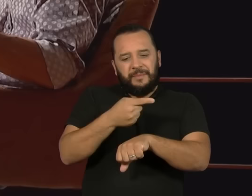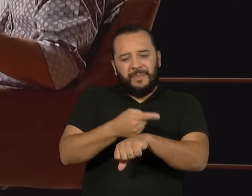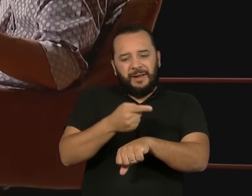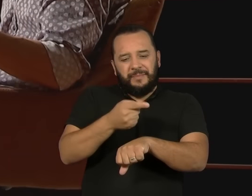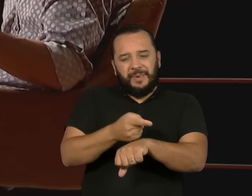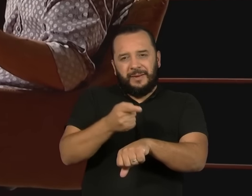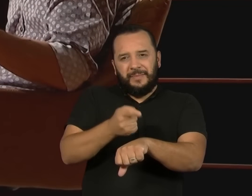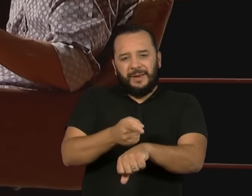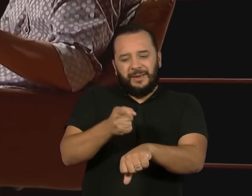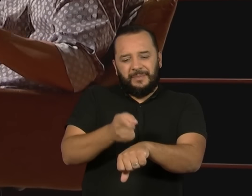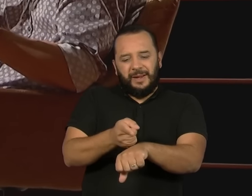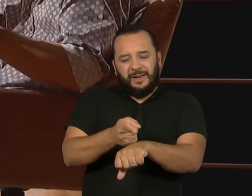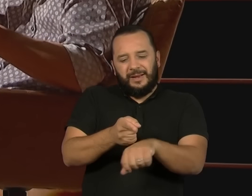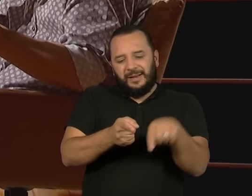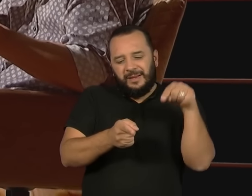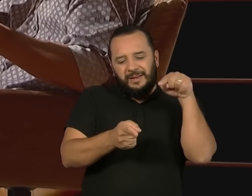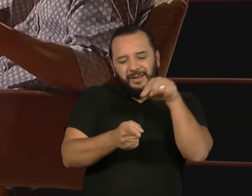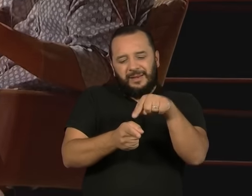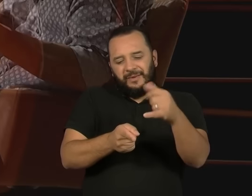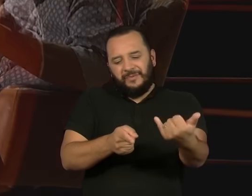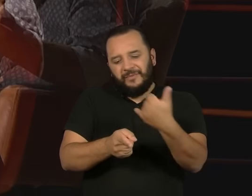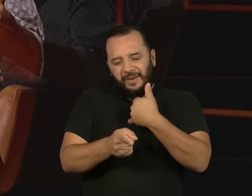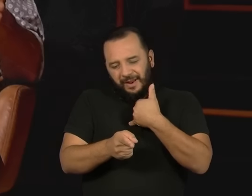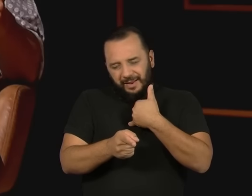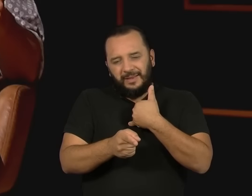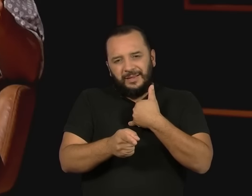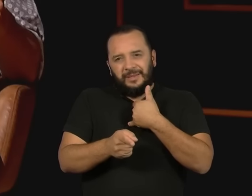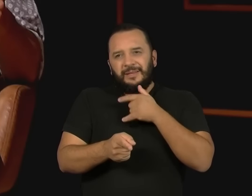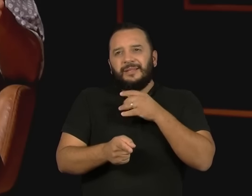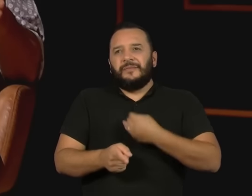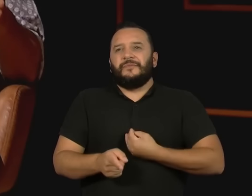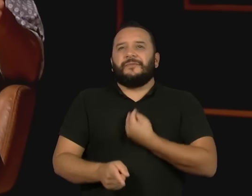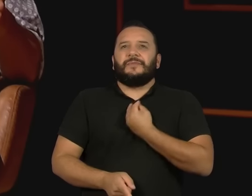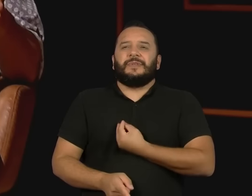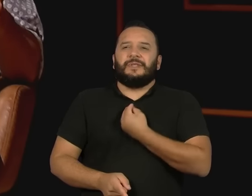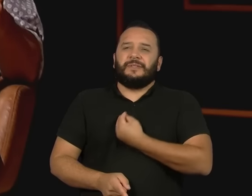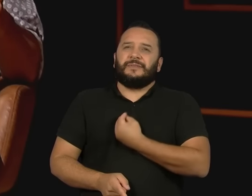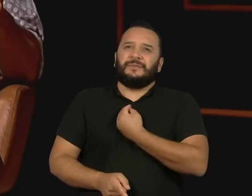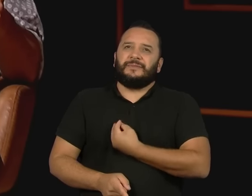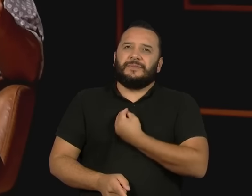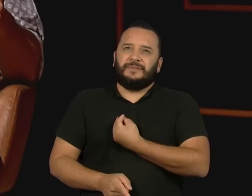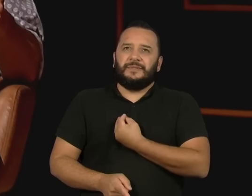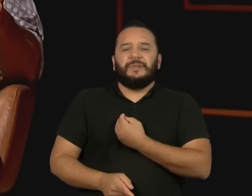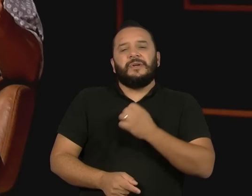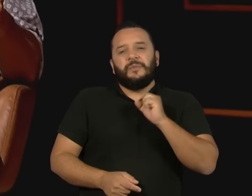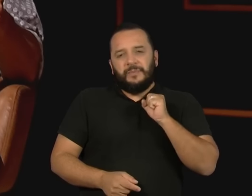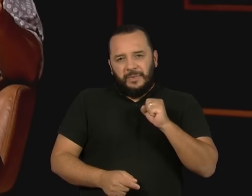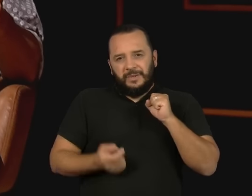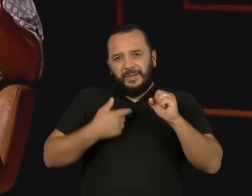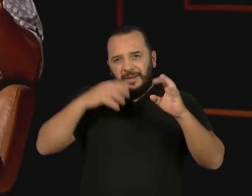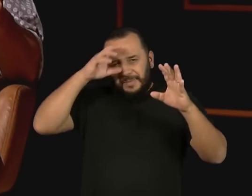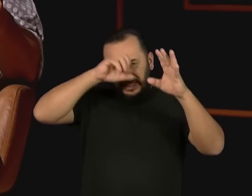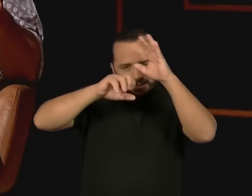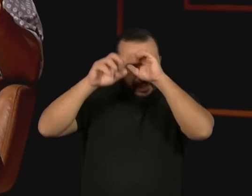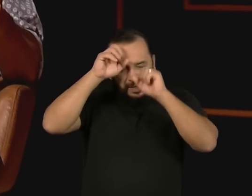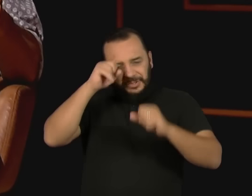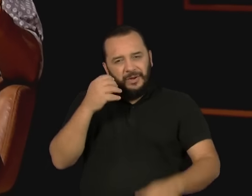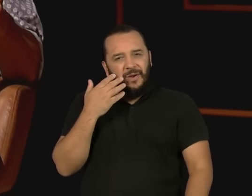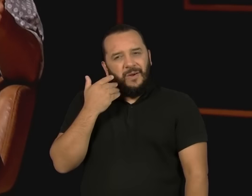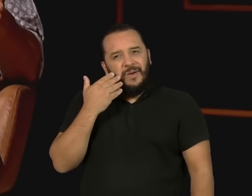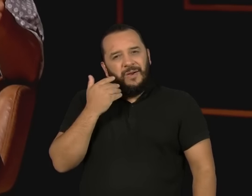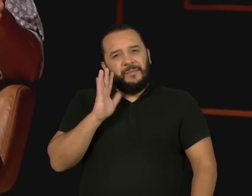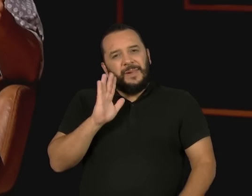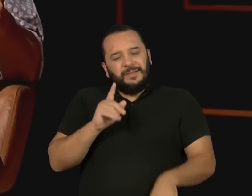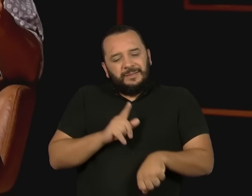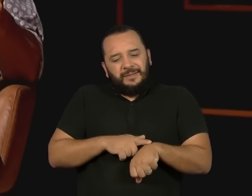falam incessantemente. Se estás vivo, podes até usar teus aprendizados adquiridos, mas o teu